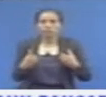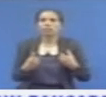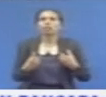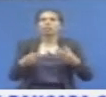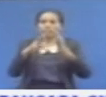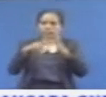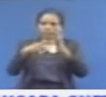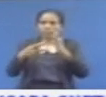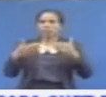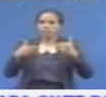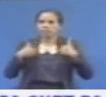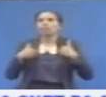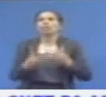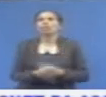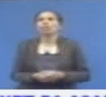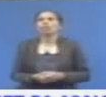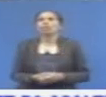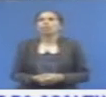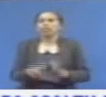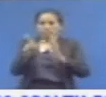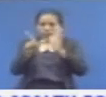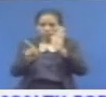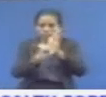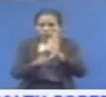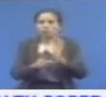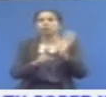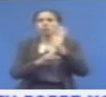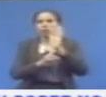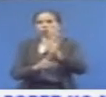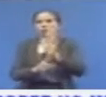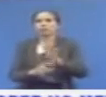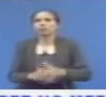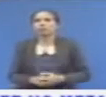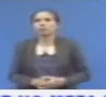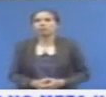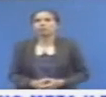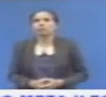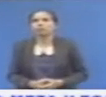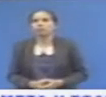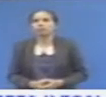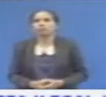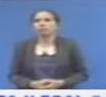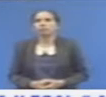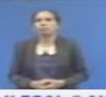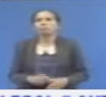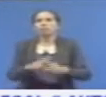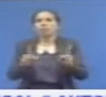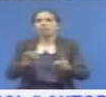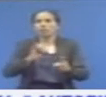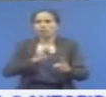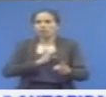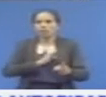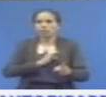ya lei estatuto dos deputados pues ya dane está bien claro mas aún cuestión de todo en